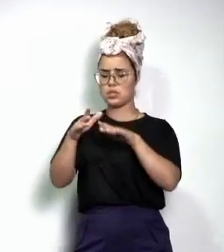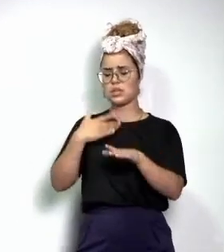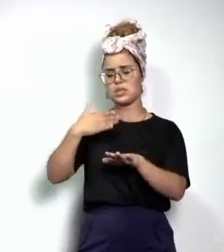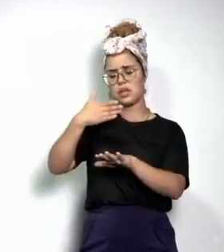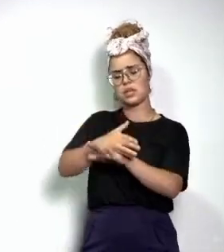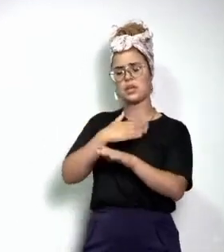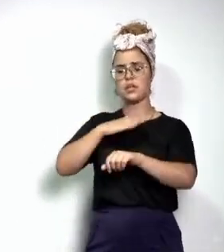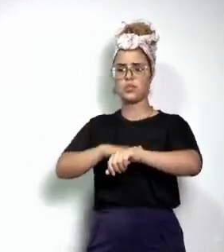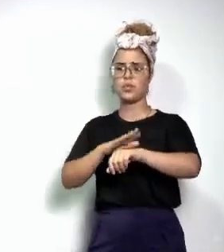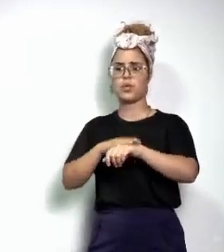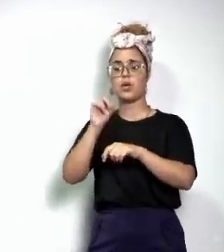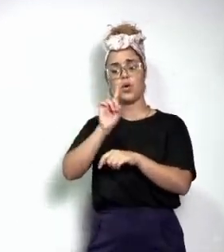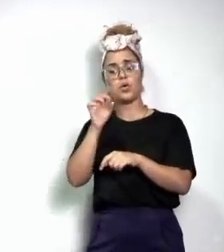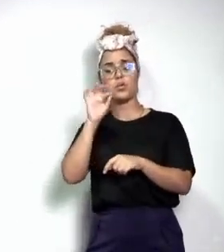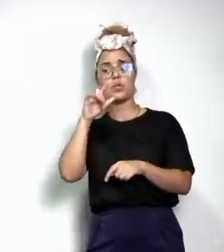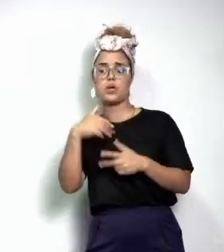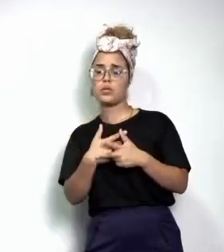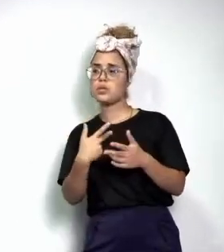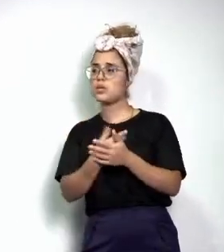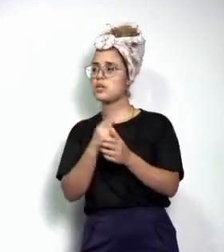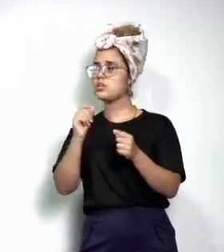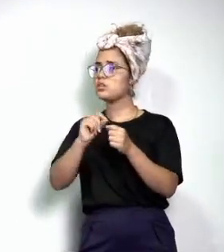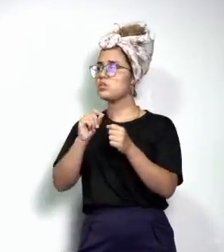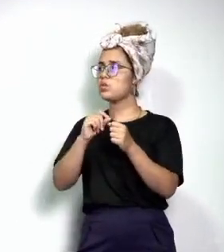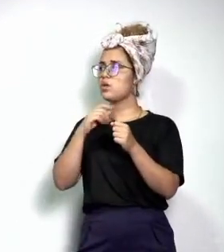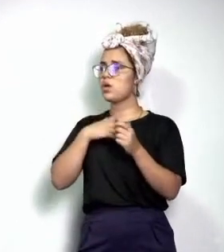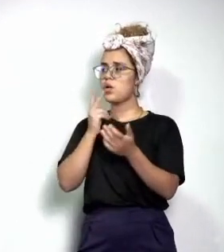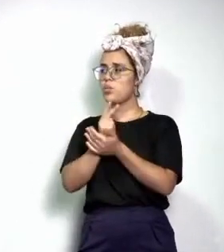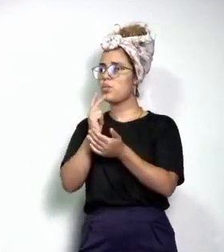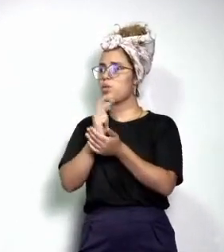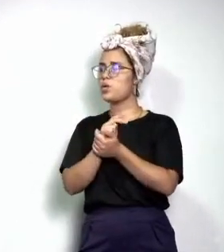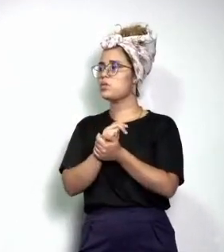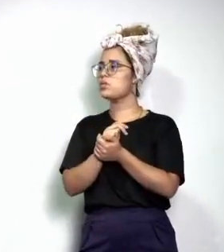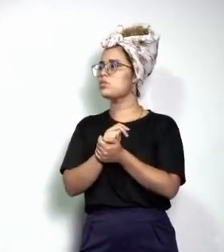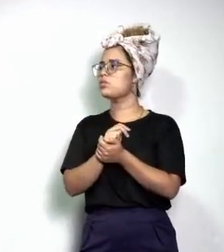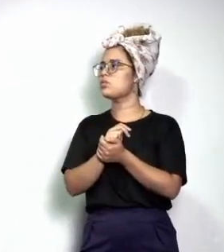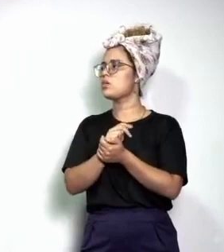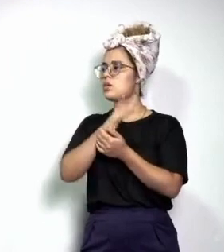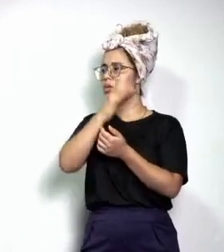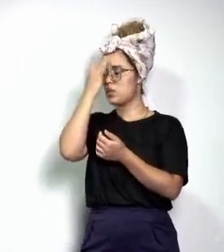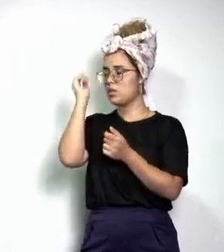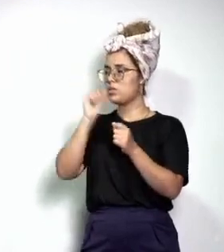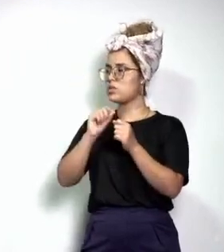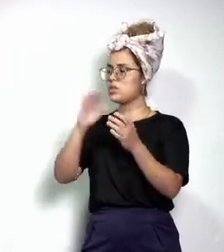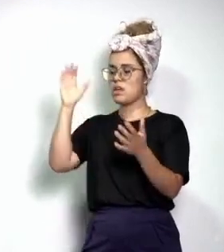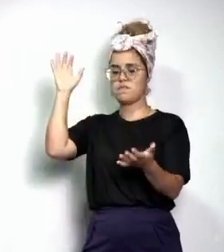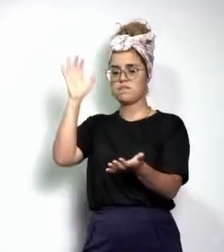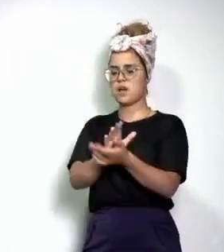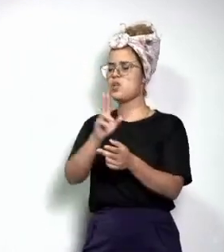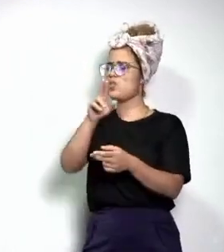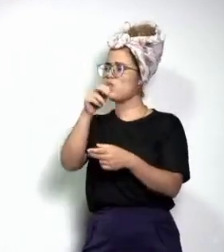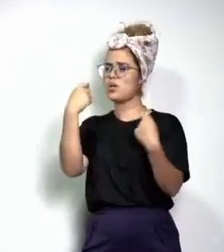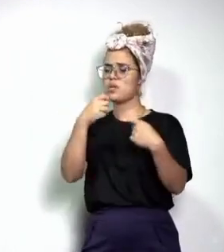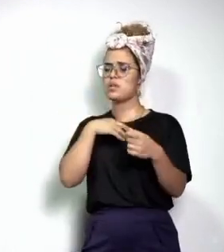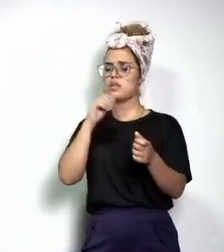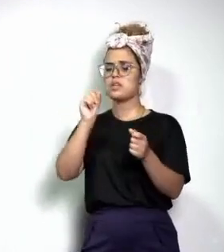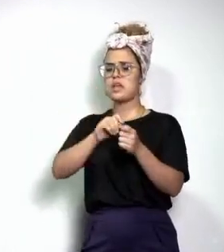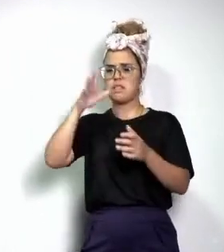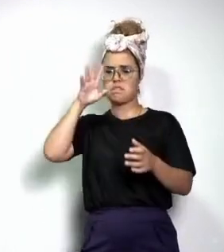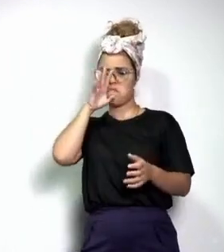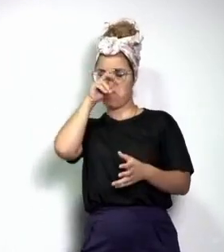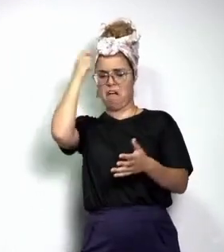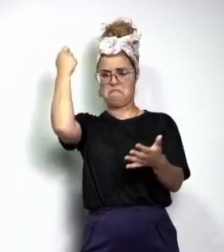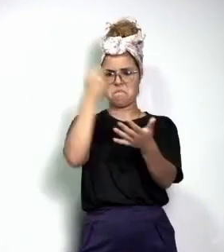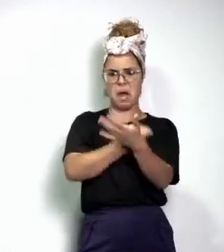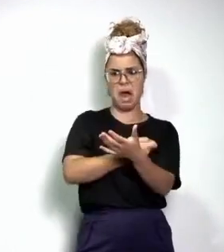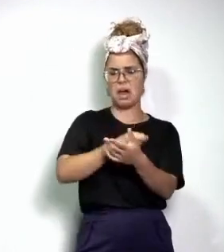momento, ou, se não for o caso, a gente bate próximo mesmo, mas aí ele não precisa ser forte. Na verdade, ele nunca precisa ser forte. O bater